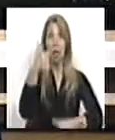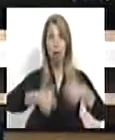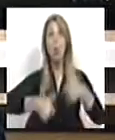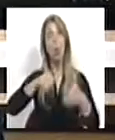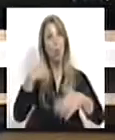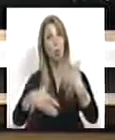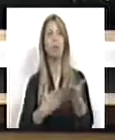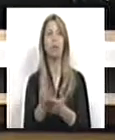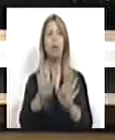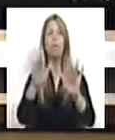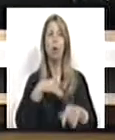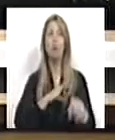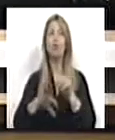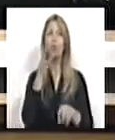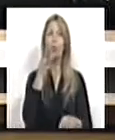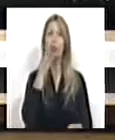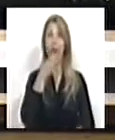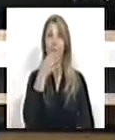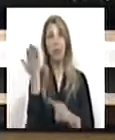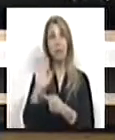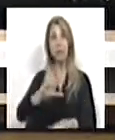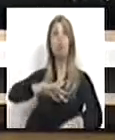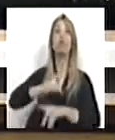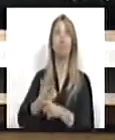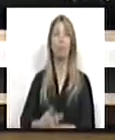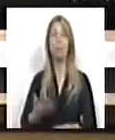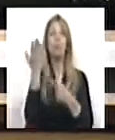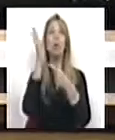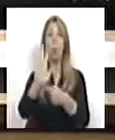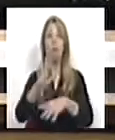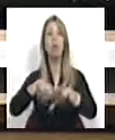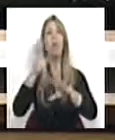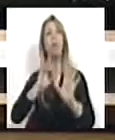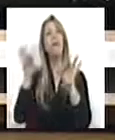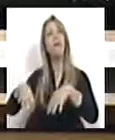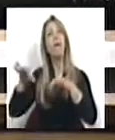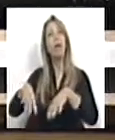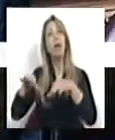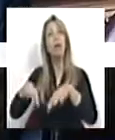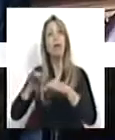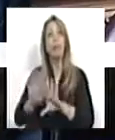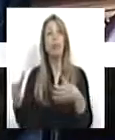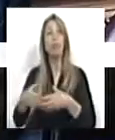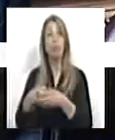Sr. Deputado trouxe aqui um outro exemplo, o exemplo sobre a exoneração dos membros do IFP.